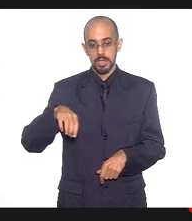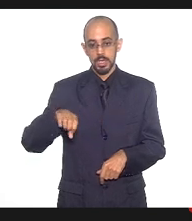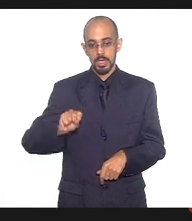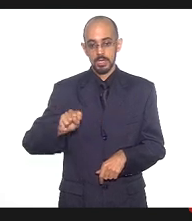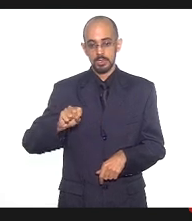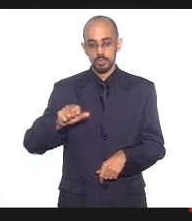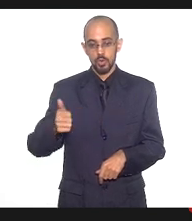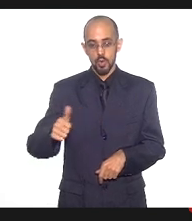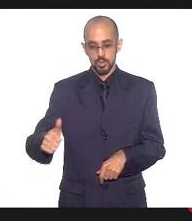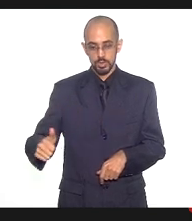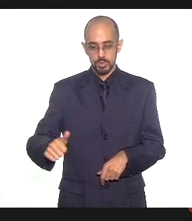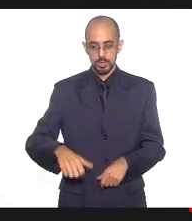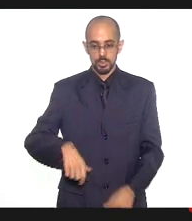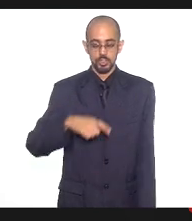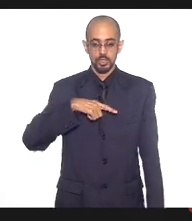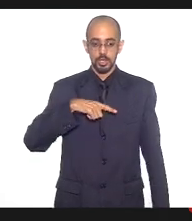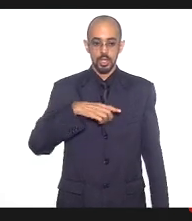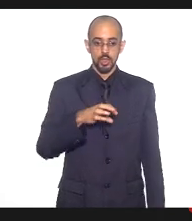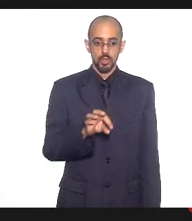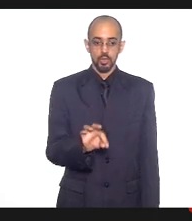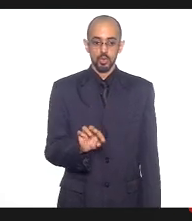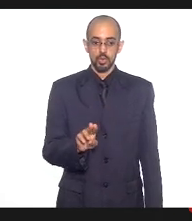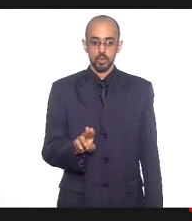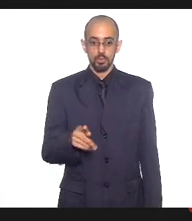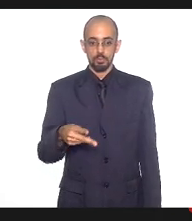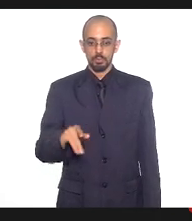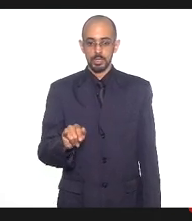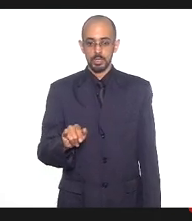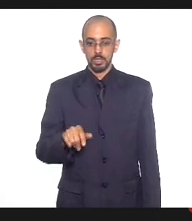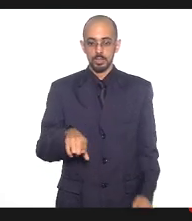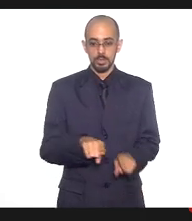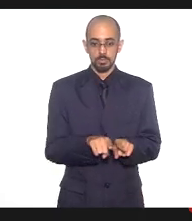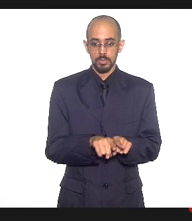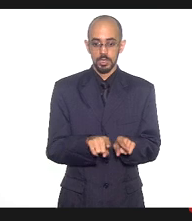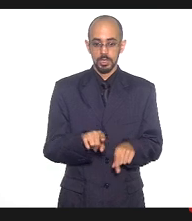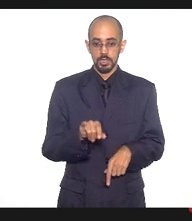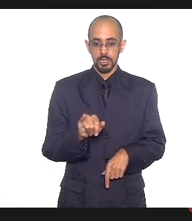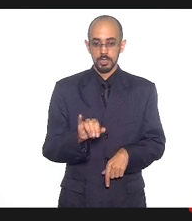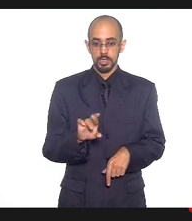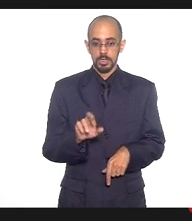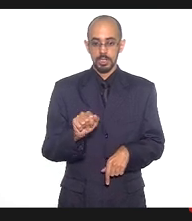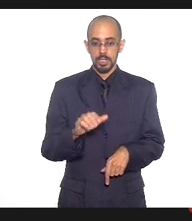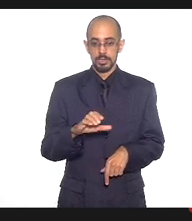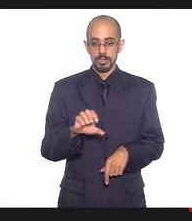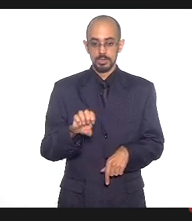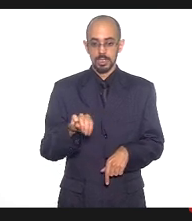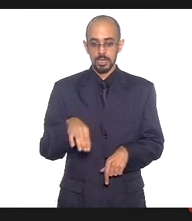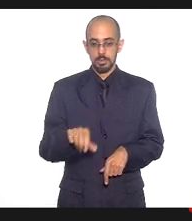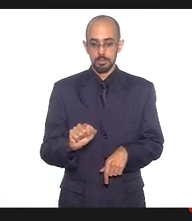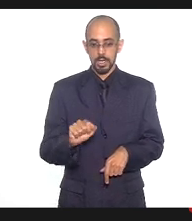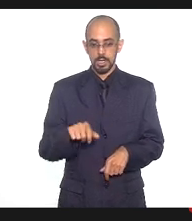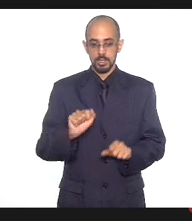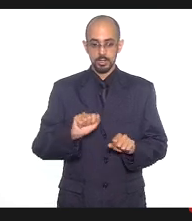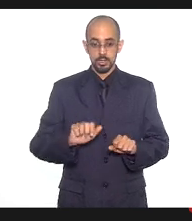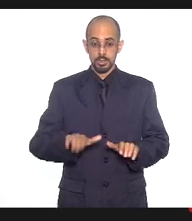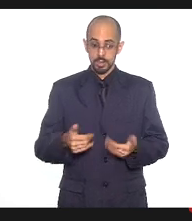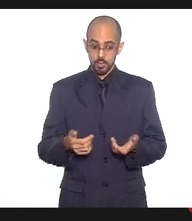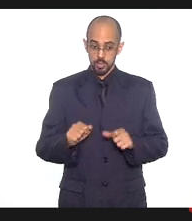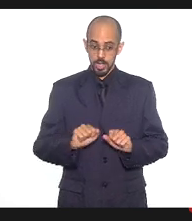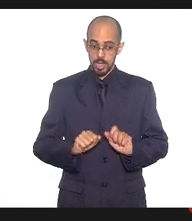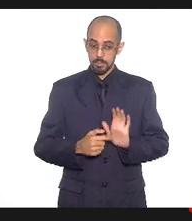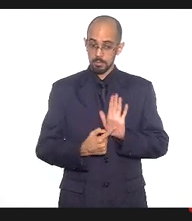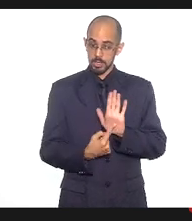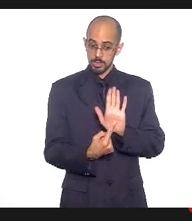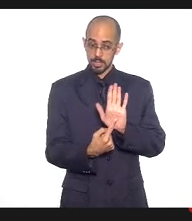de Tupi e Iracema. Então, aproveito aqui para falar que, na apresentação, a Shell citou